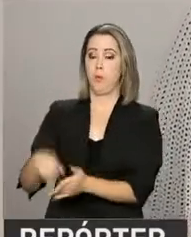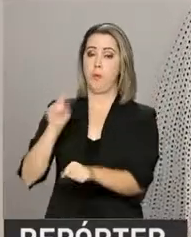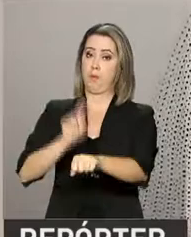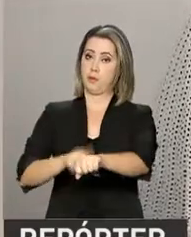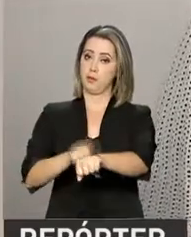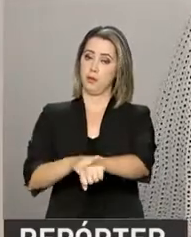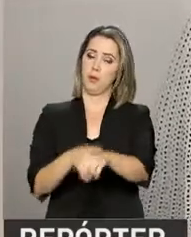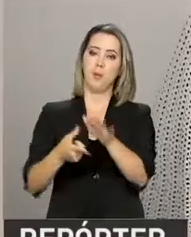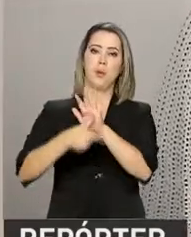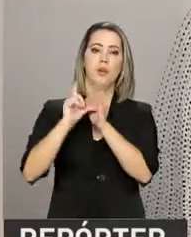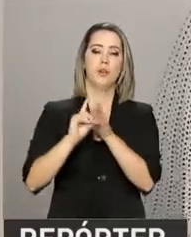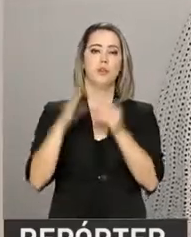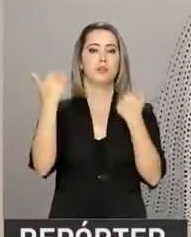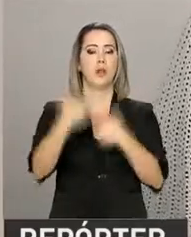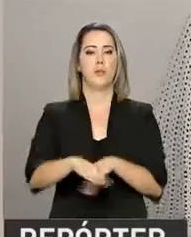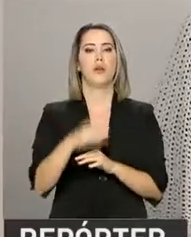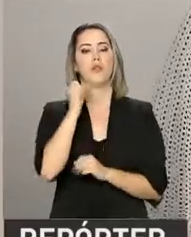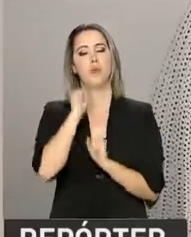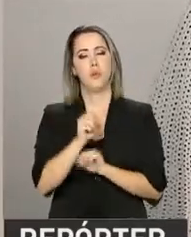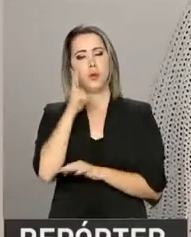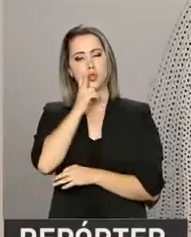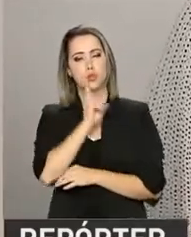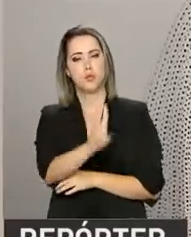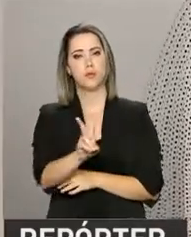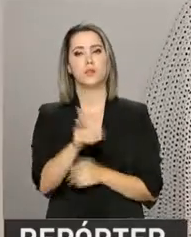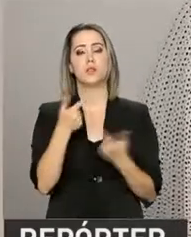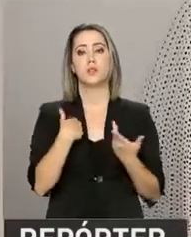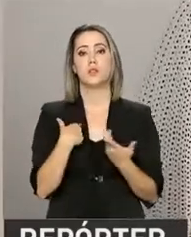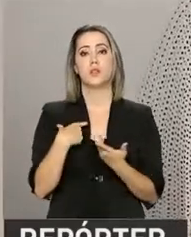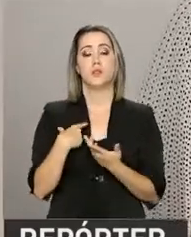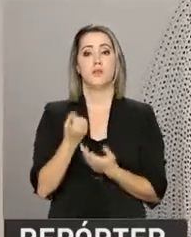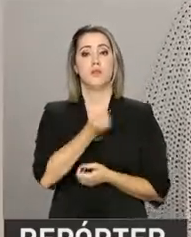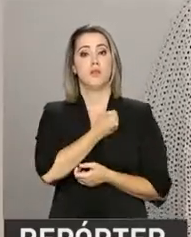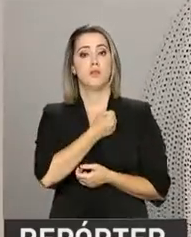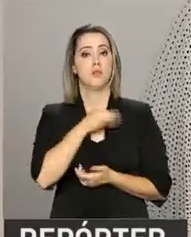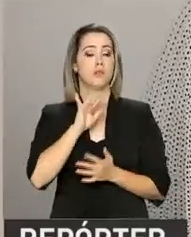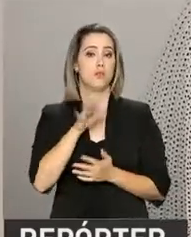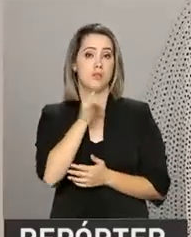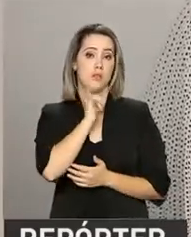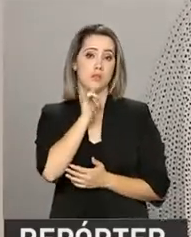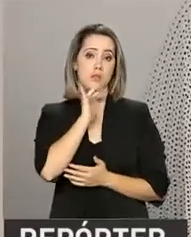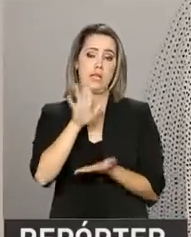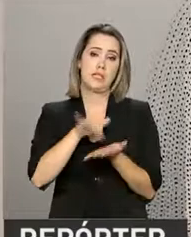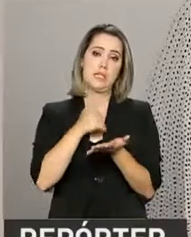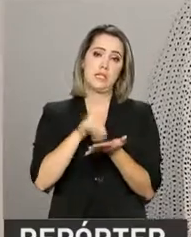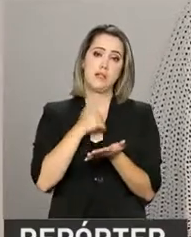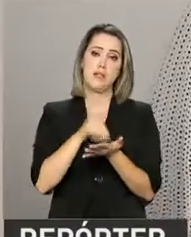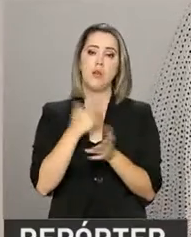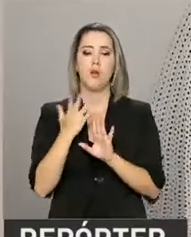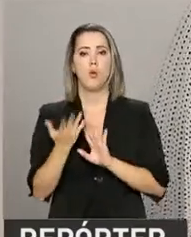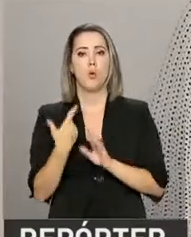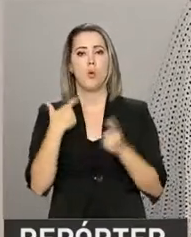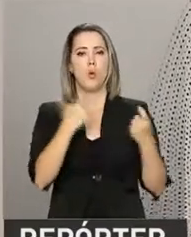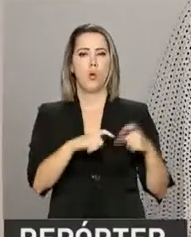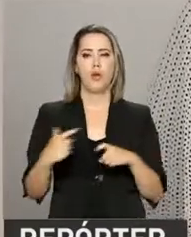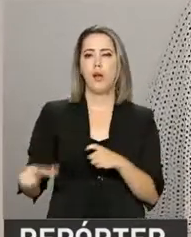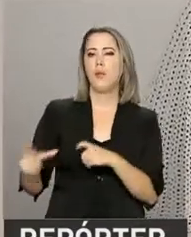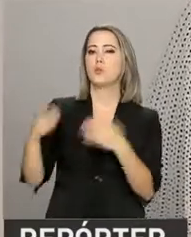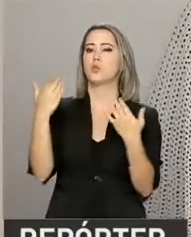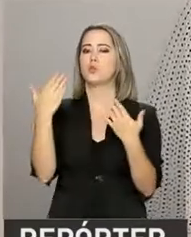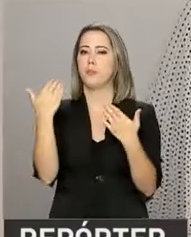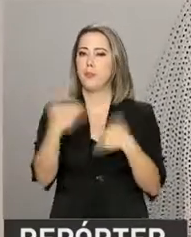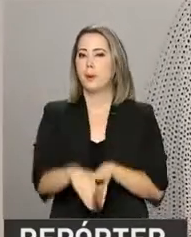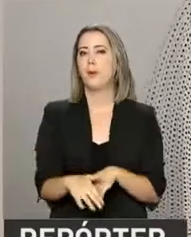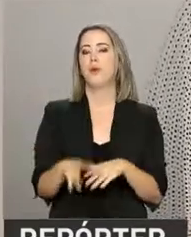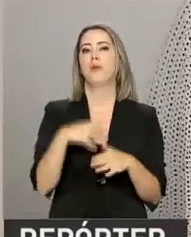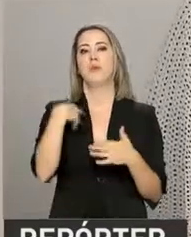o candidato pode visualizar no aplicativo dados como a situação de inscrição, os locais de prova, o